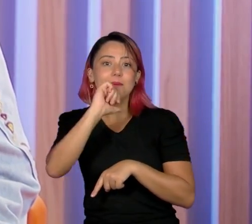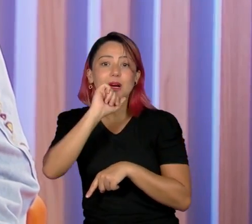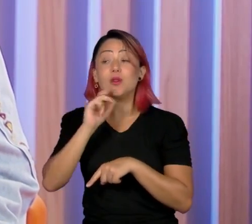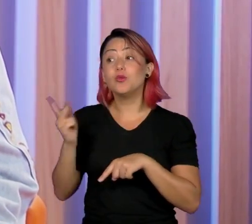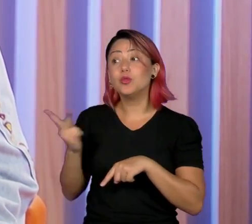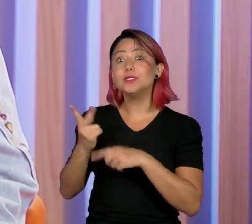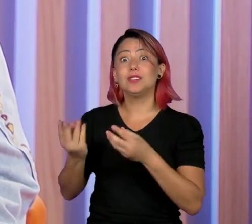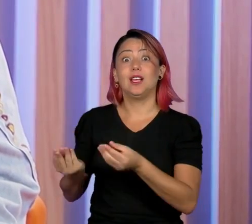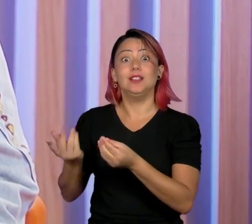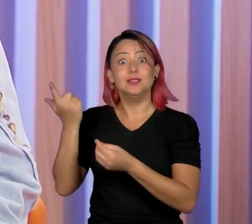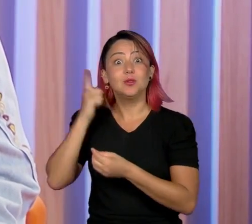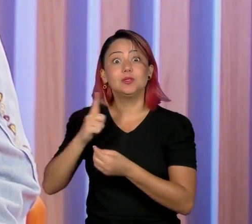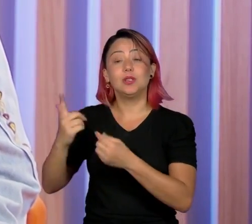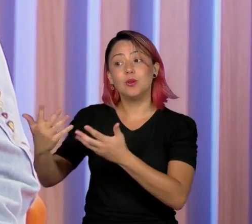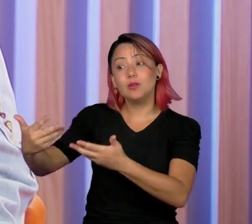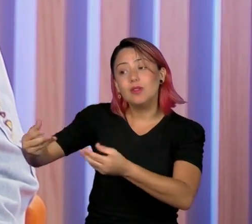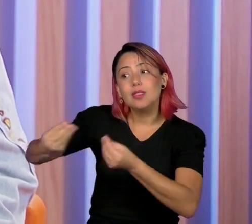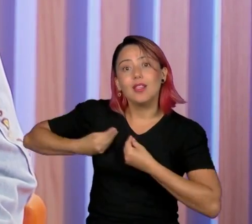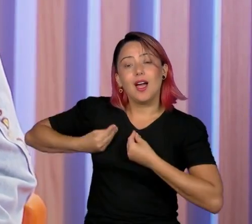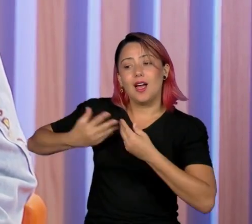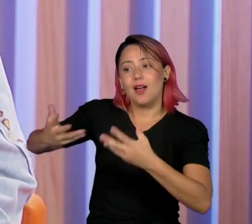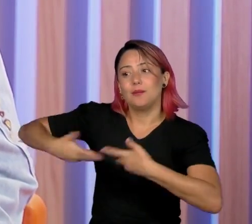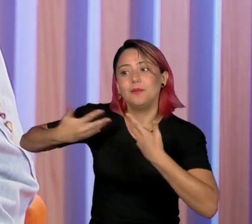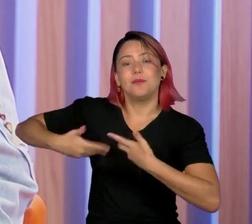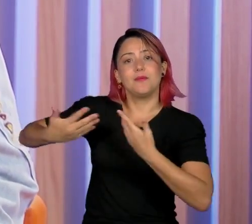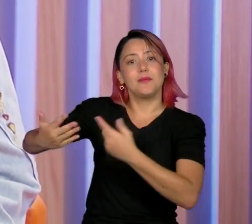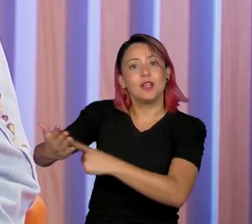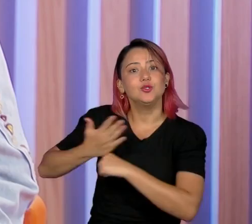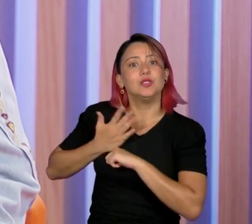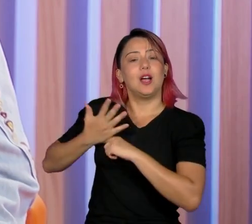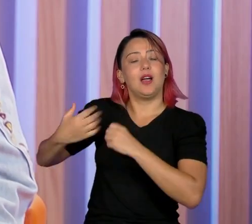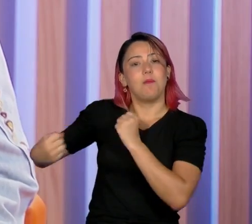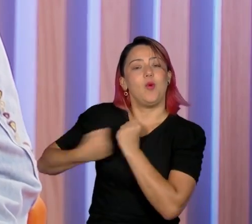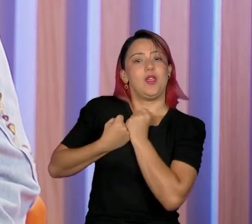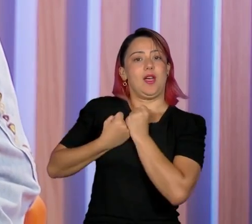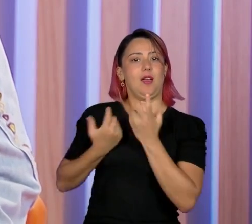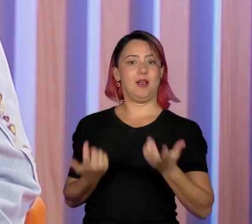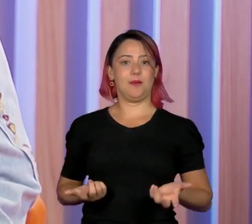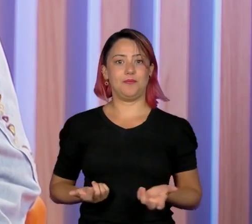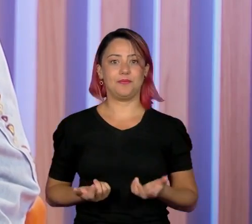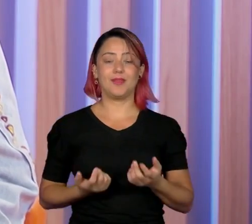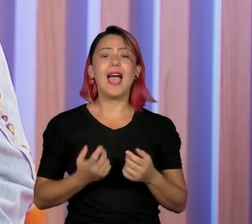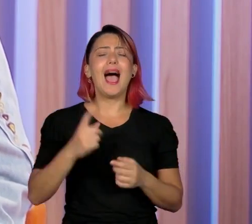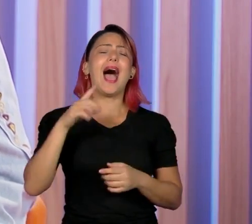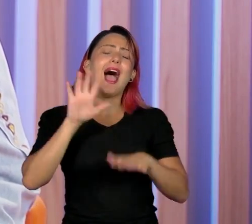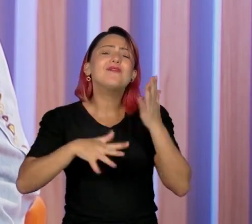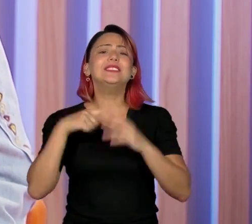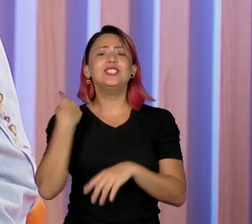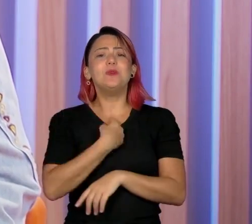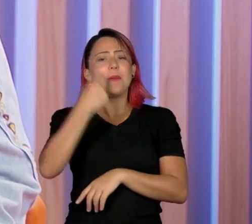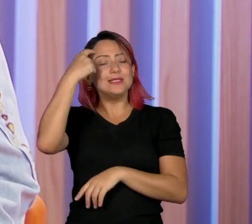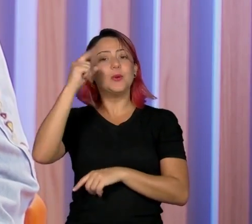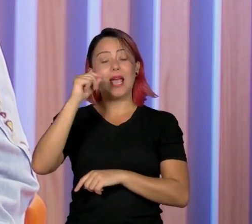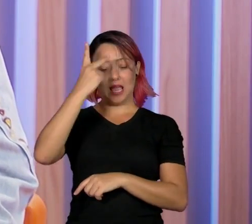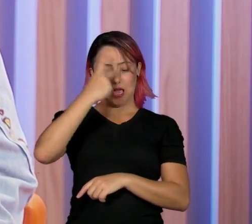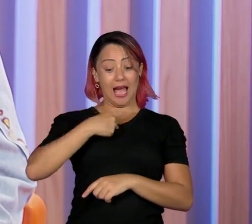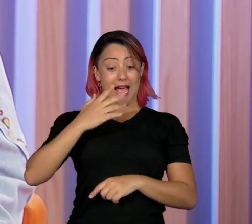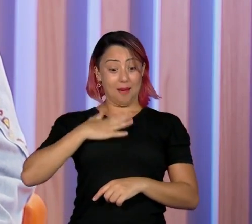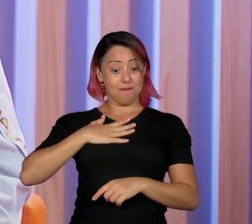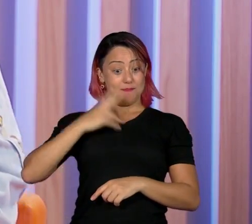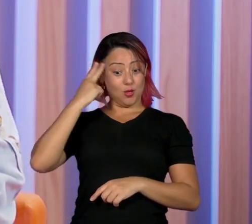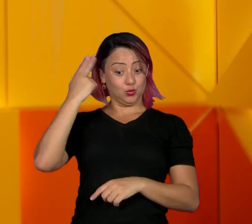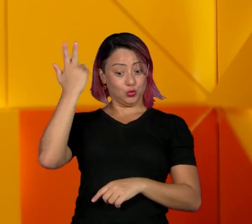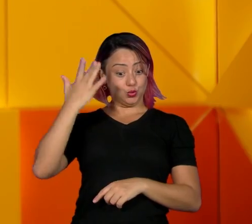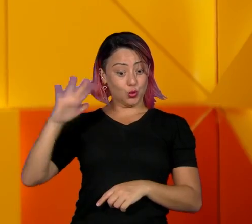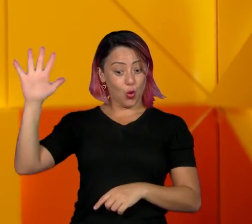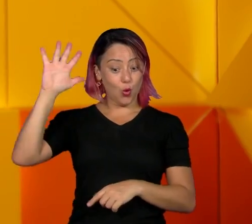proporcionaram isso para mim. Então, por que será que a gente pensa que o sonho nasce e morre com a gente, né? Quando, na verdade, ele se estende. Então...